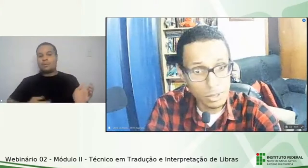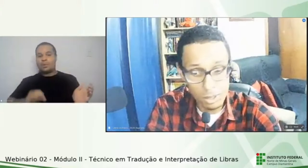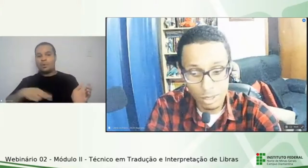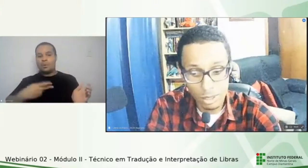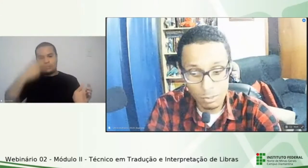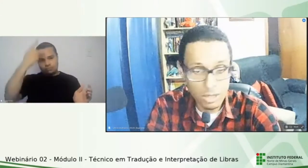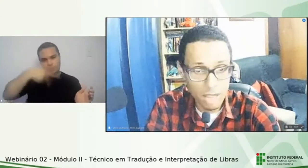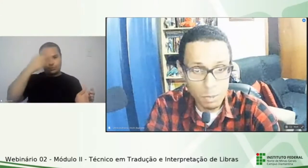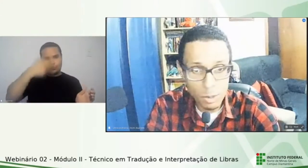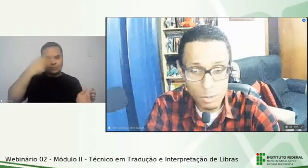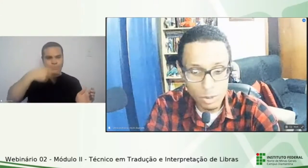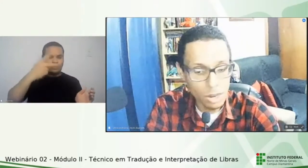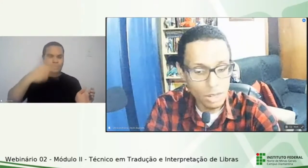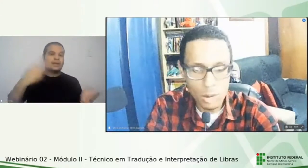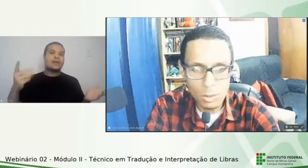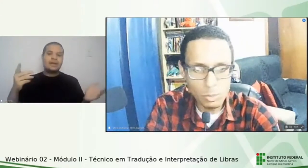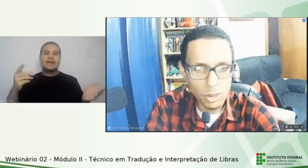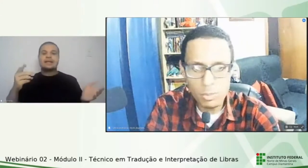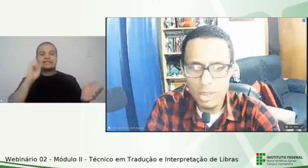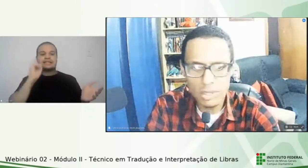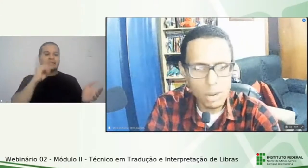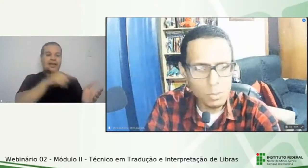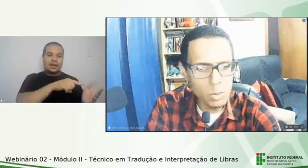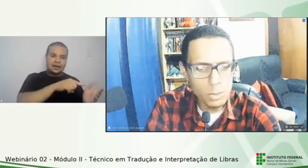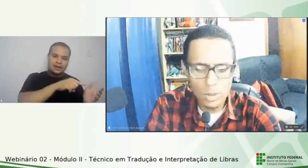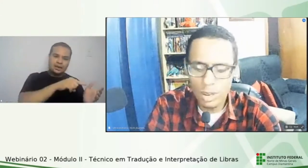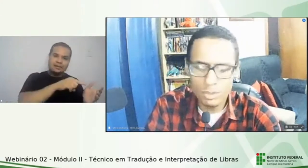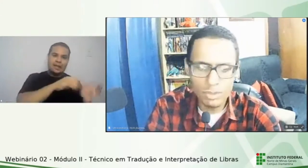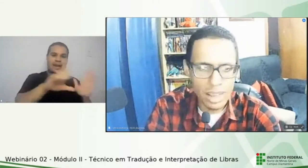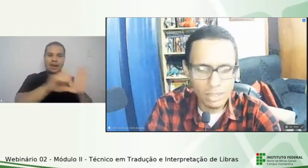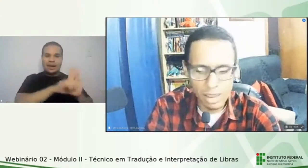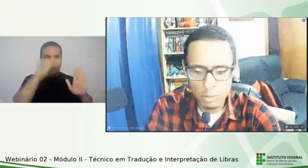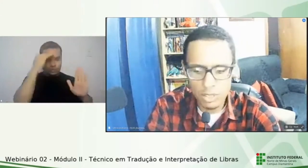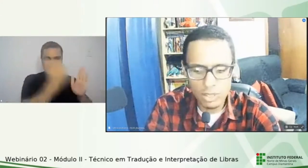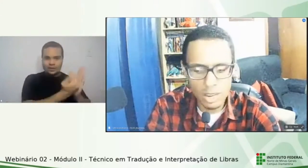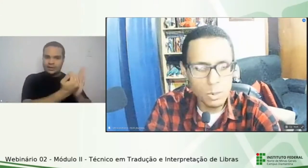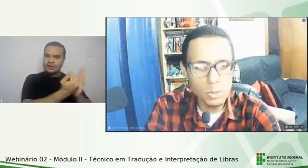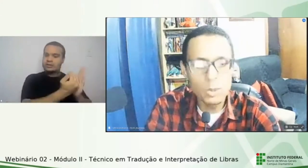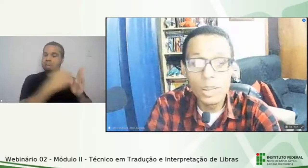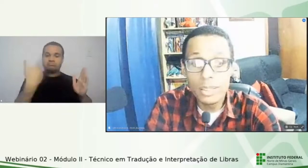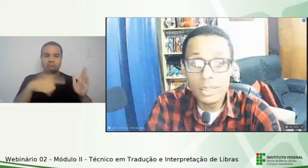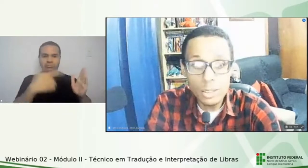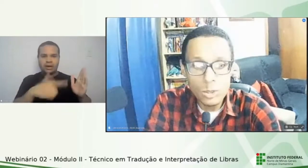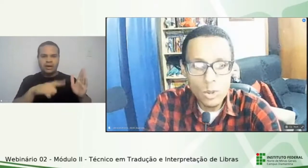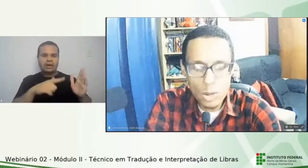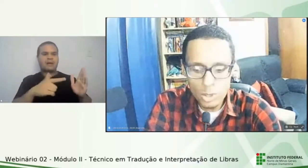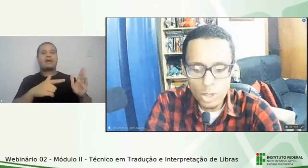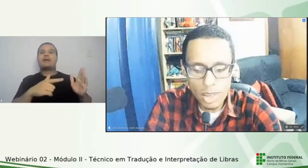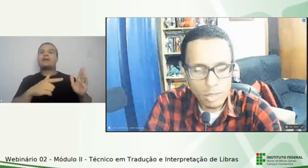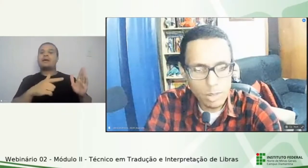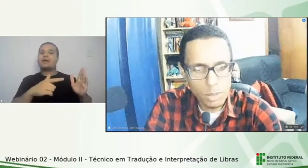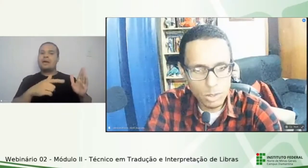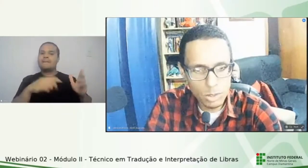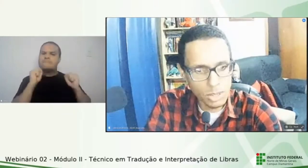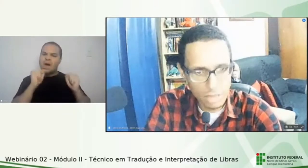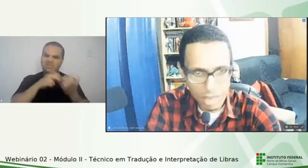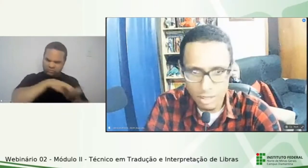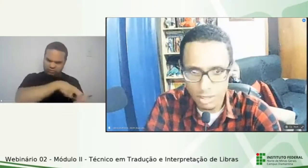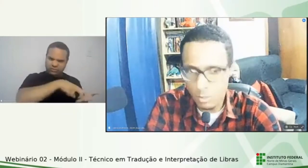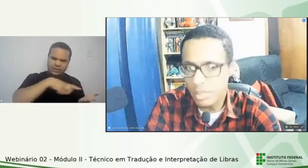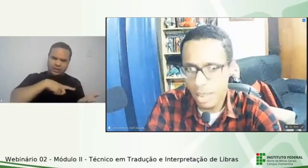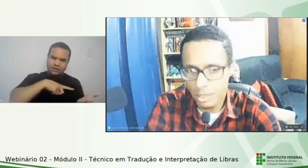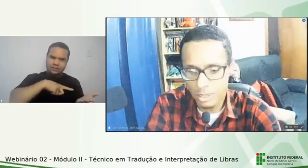Sim. Ministério Público. Não cumpriu o Ministério Público. Vai atrás do Ministério Público. Tem todo o direito da pessoa de